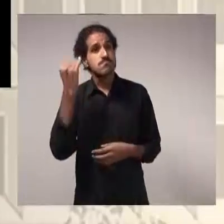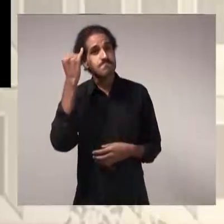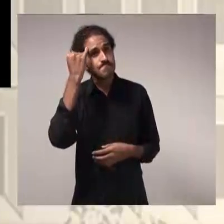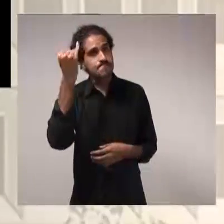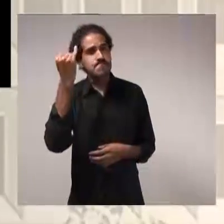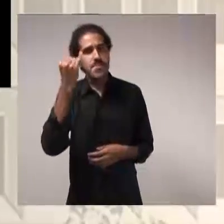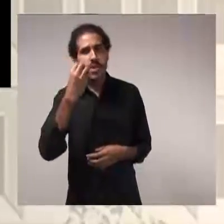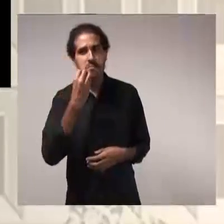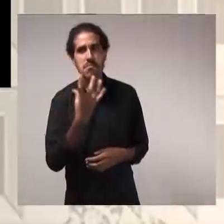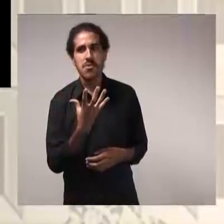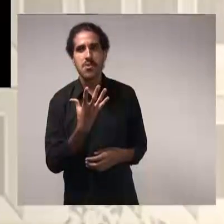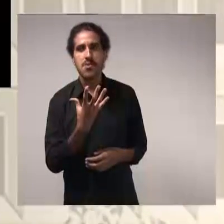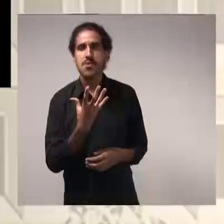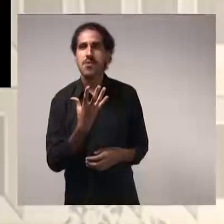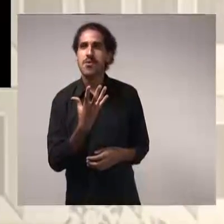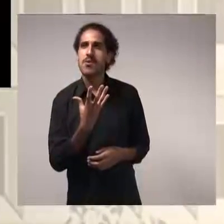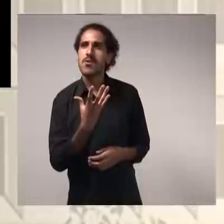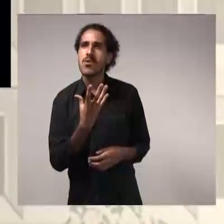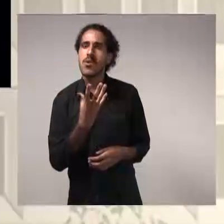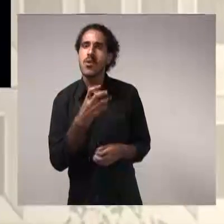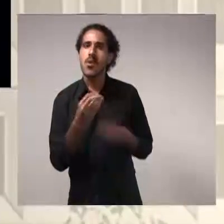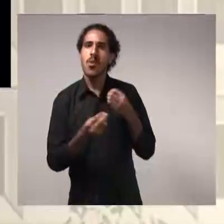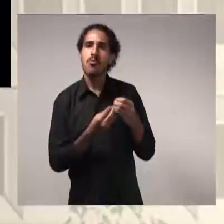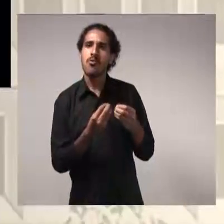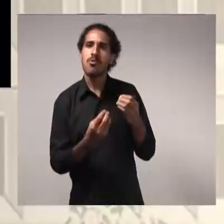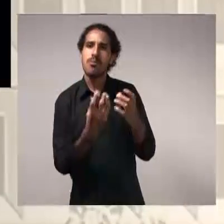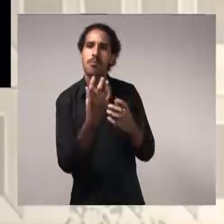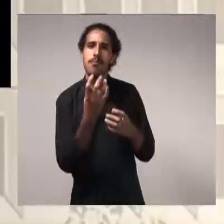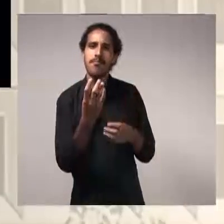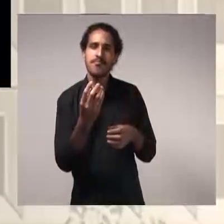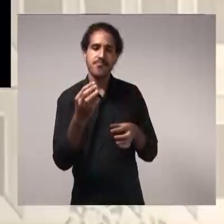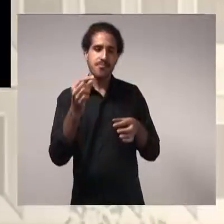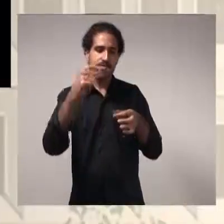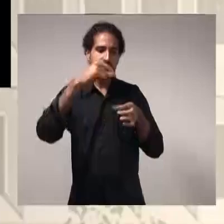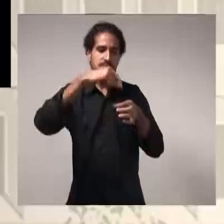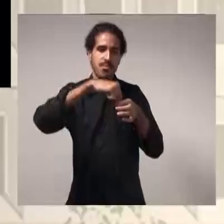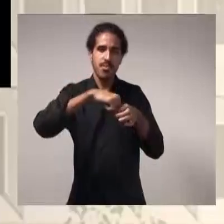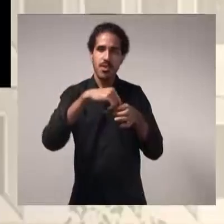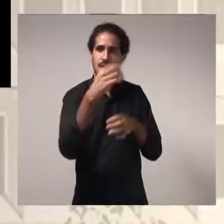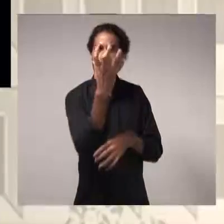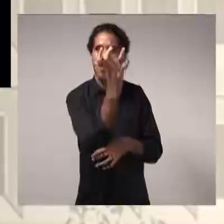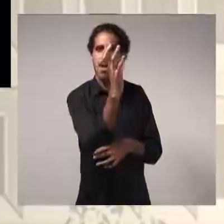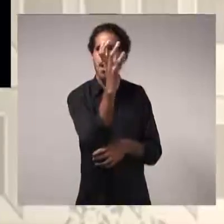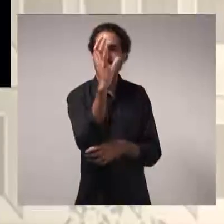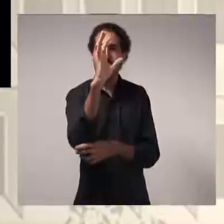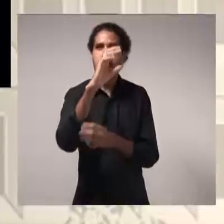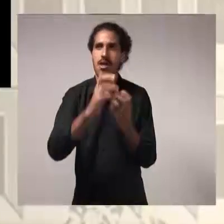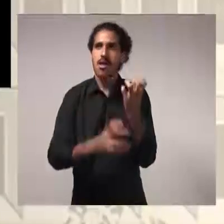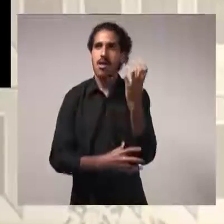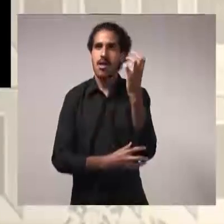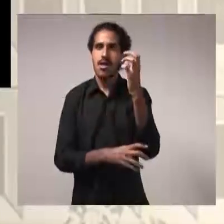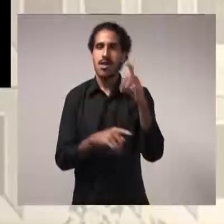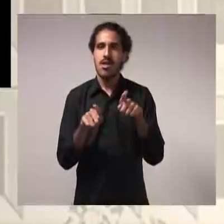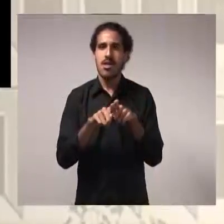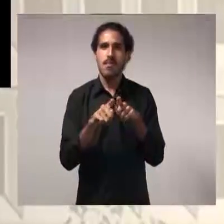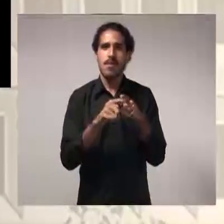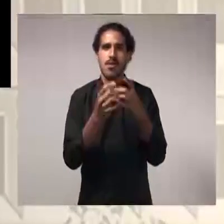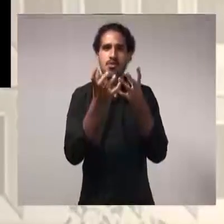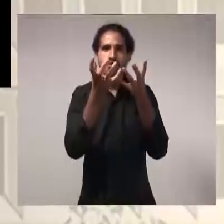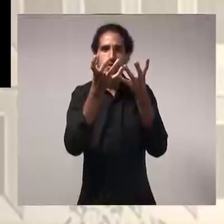vingou, foi o plantio de árvores, a absorção do gás carbônico através do plantio de